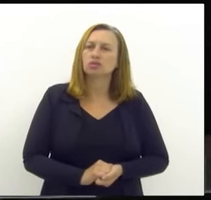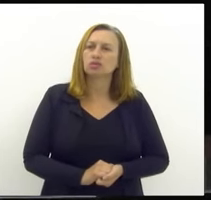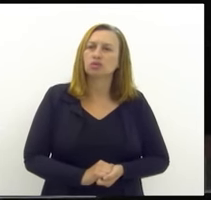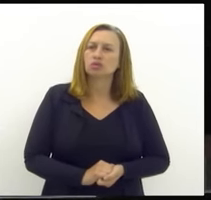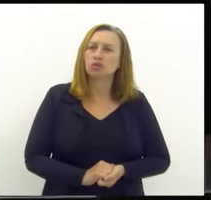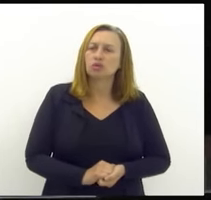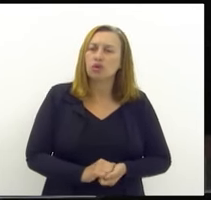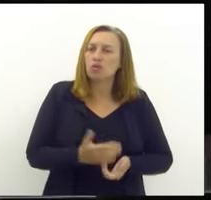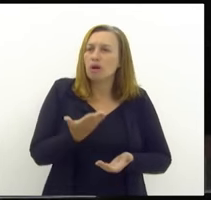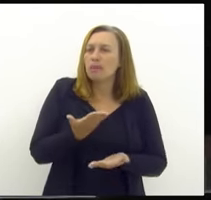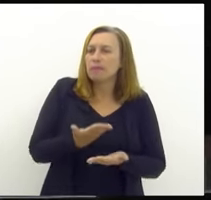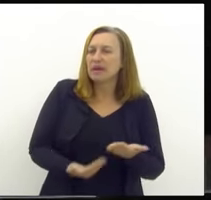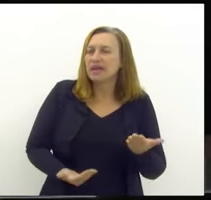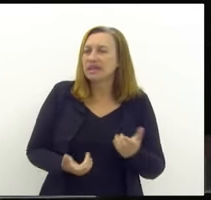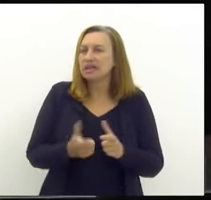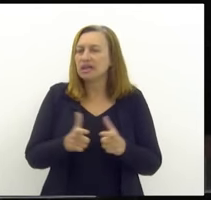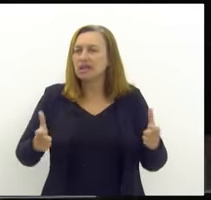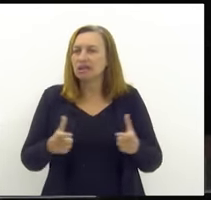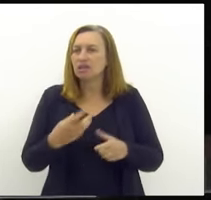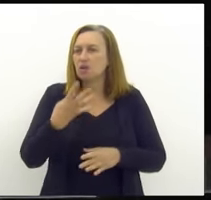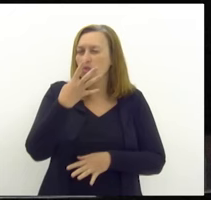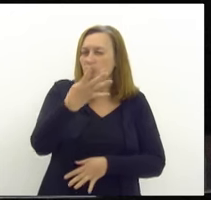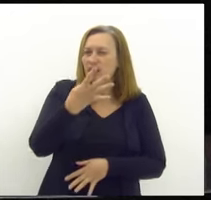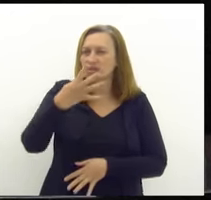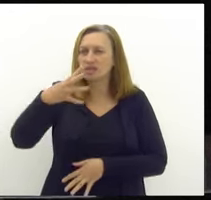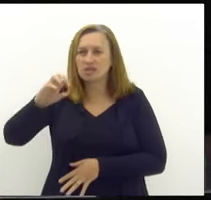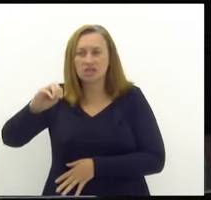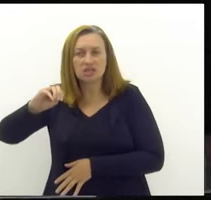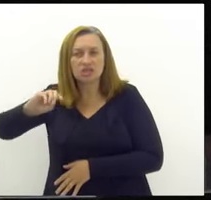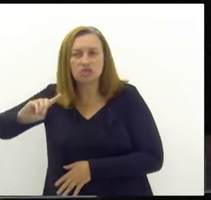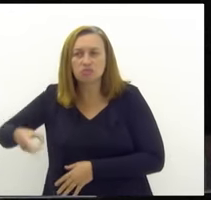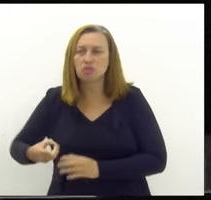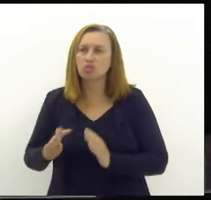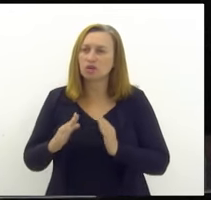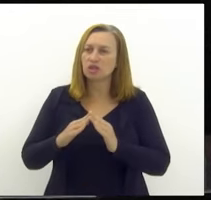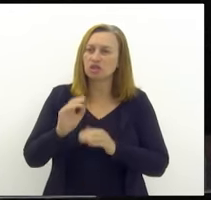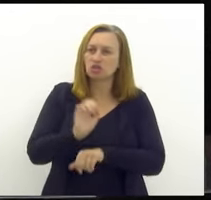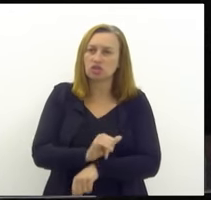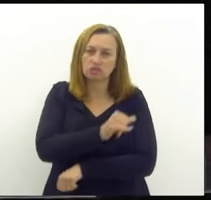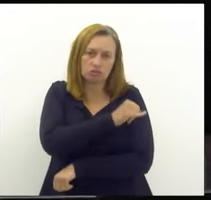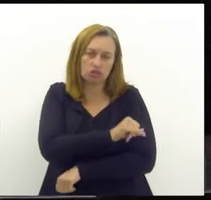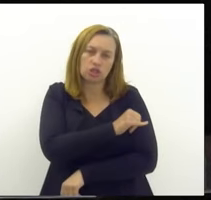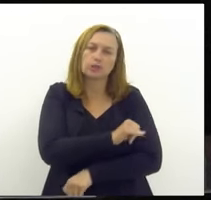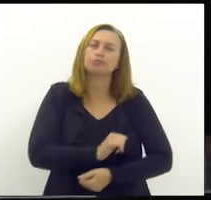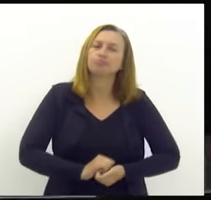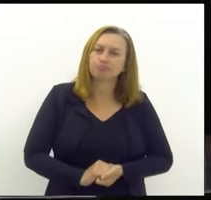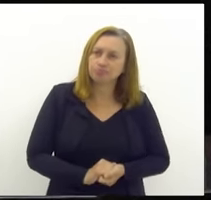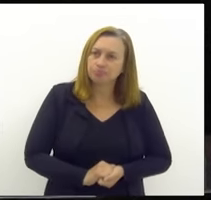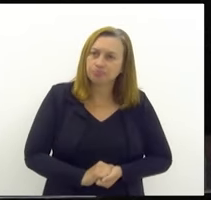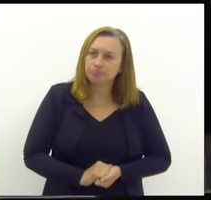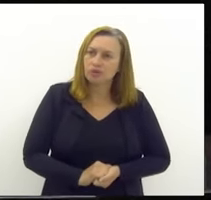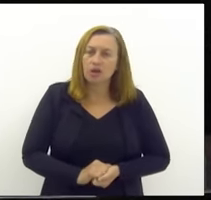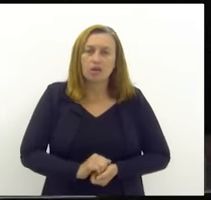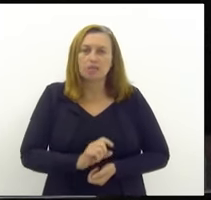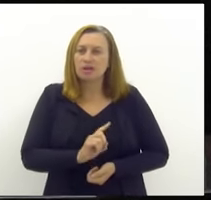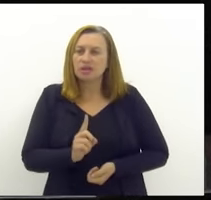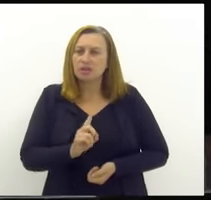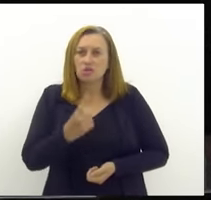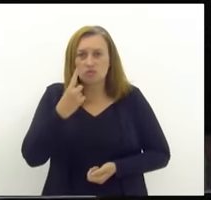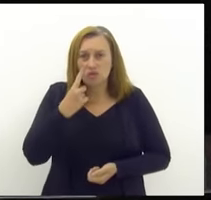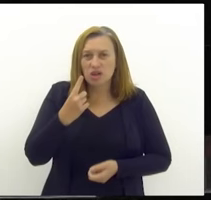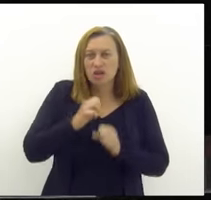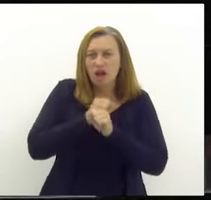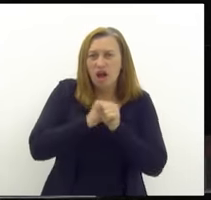Habitacional que é de mais de 400.000 moradias no estado do Rio de Janeiro pra gente não ter que se deparar todos